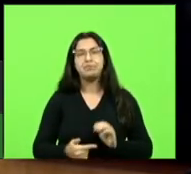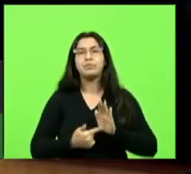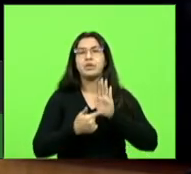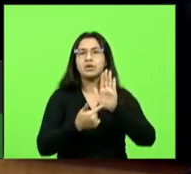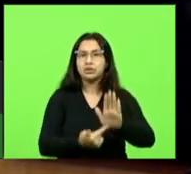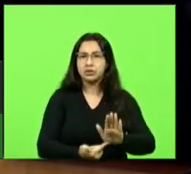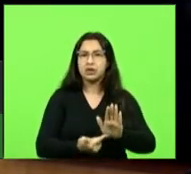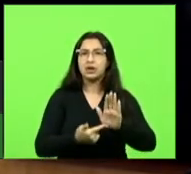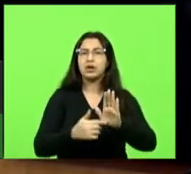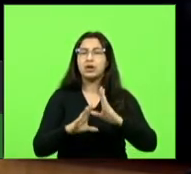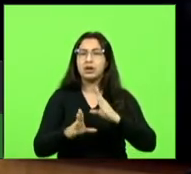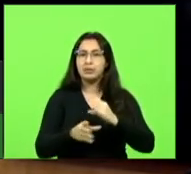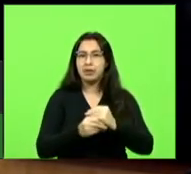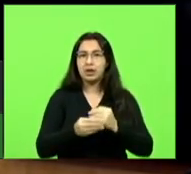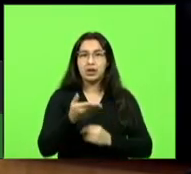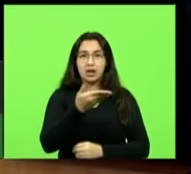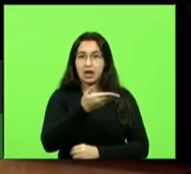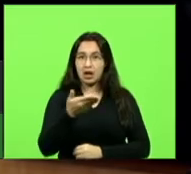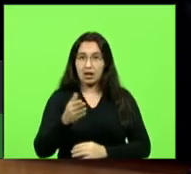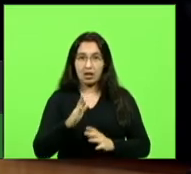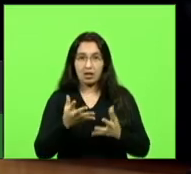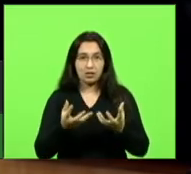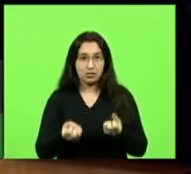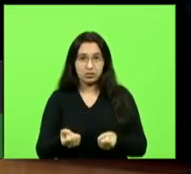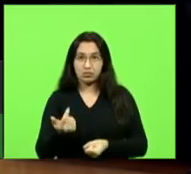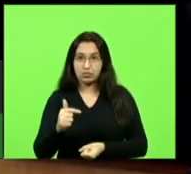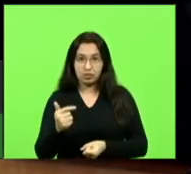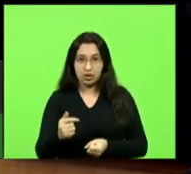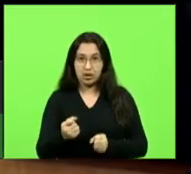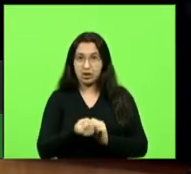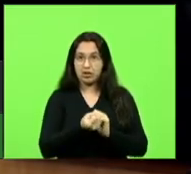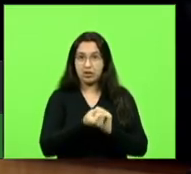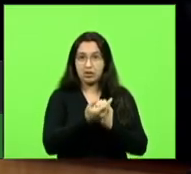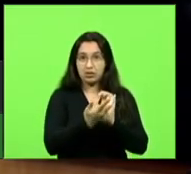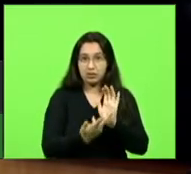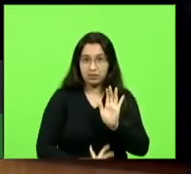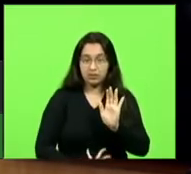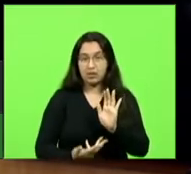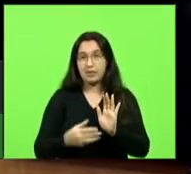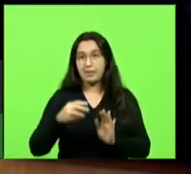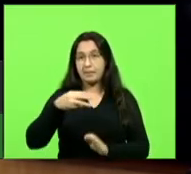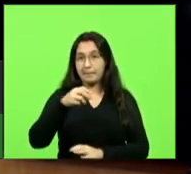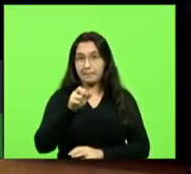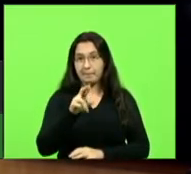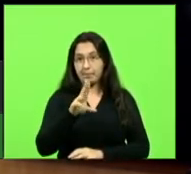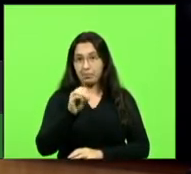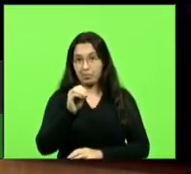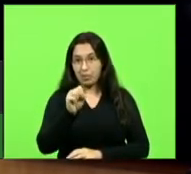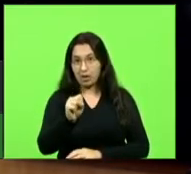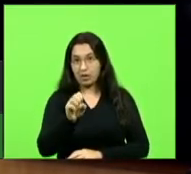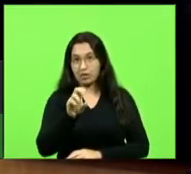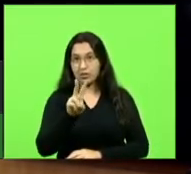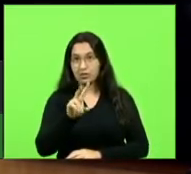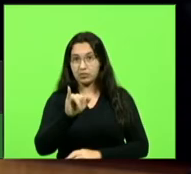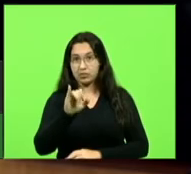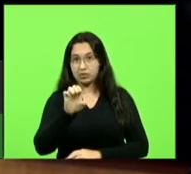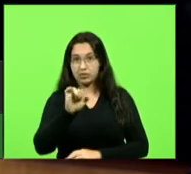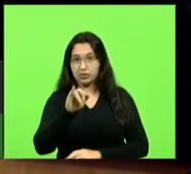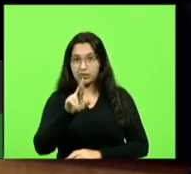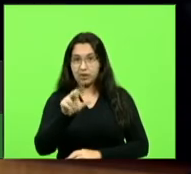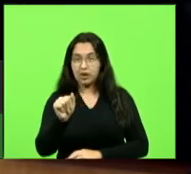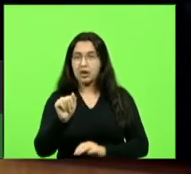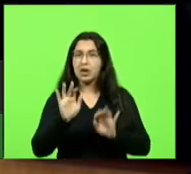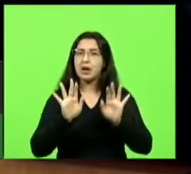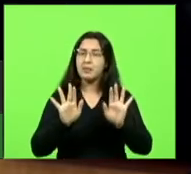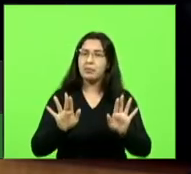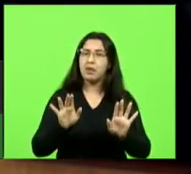não foram acolhidas pelo relator, o deputado Marcos Vieira, mas nós construímos um